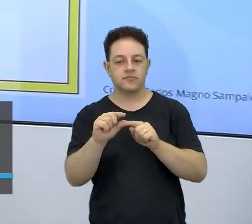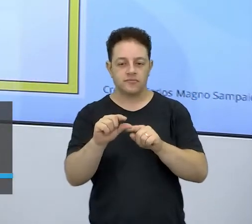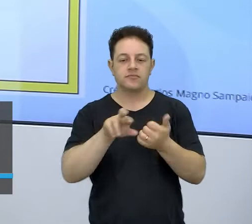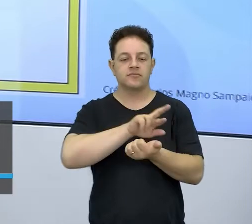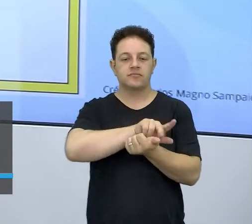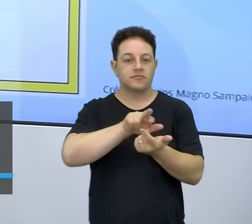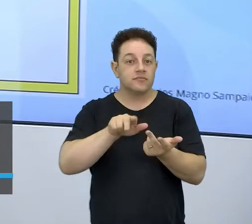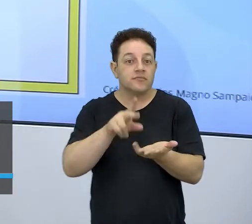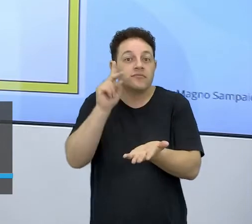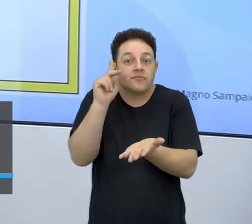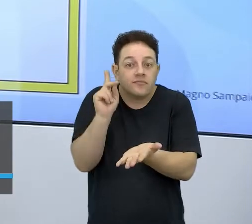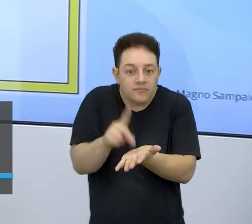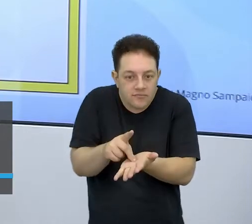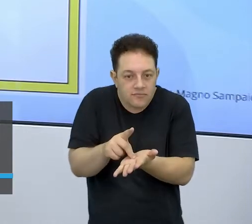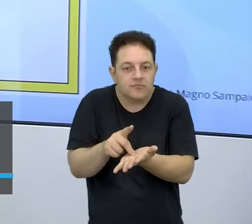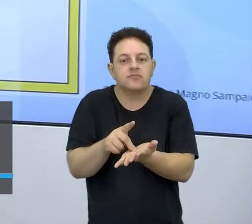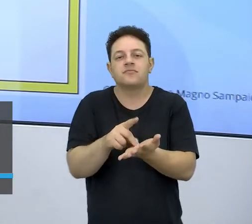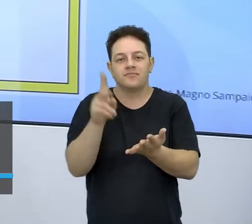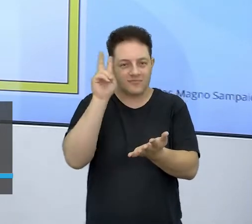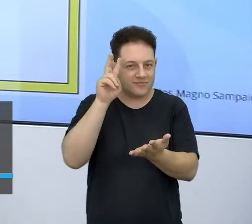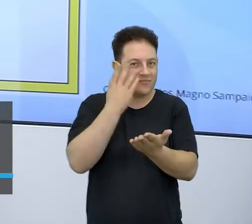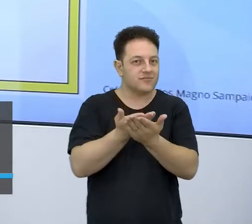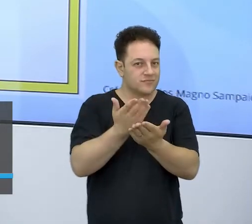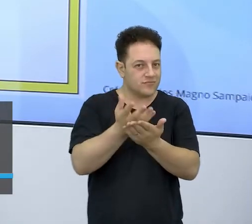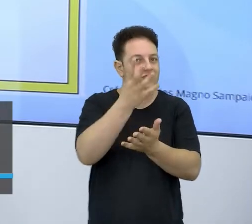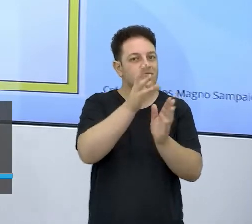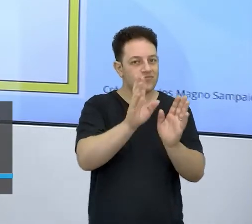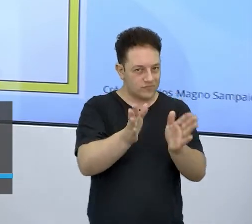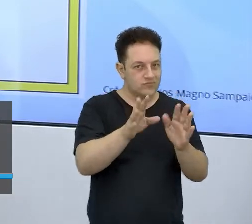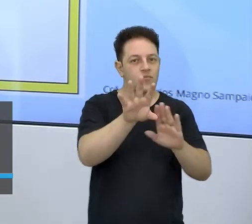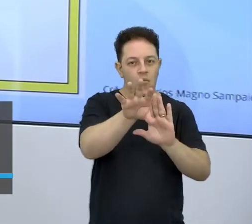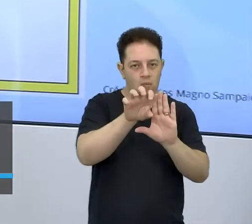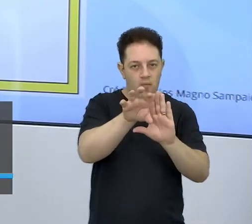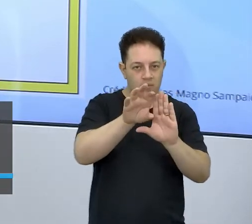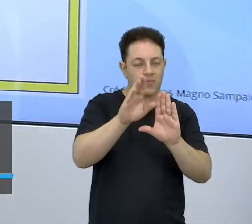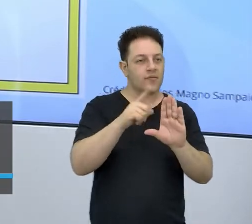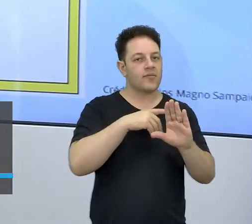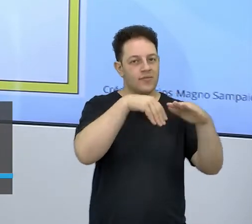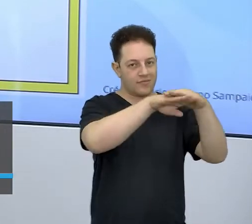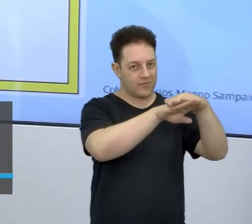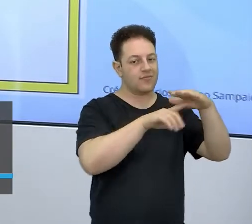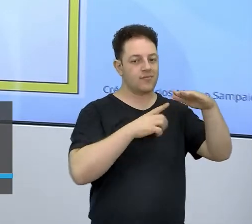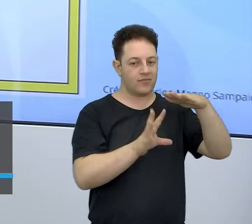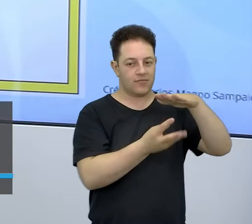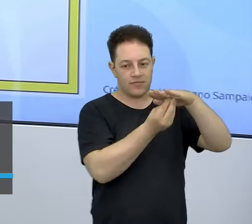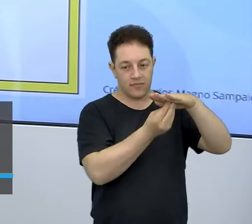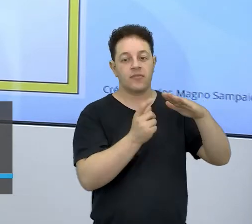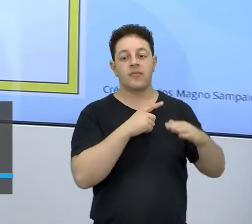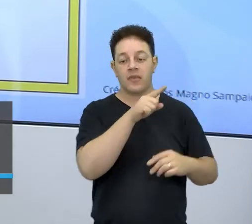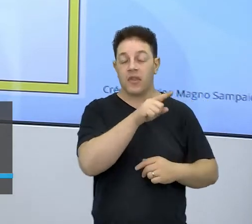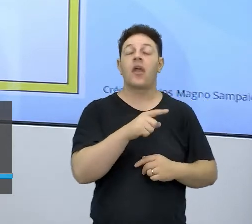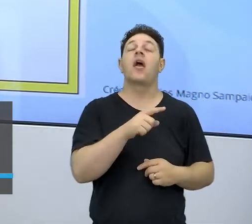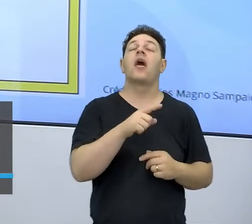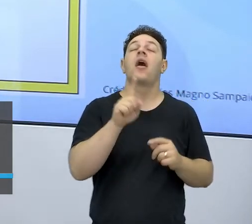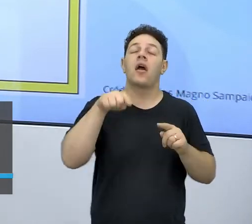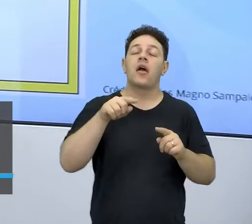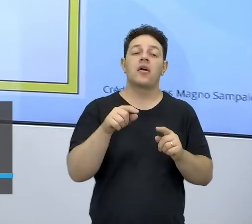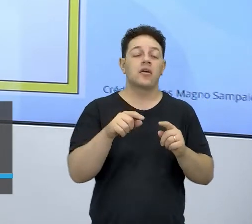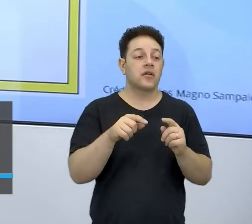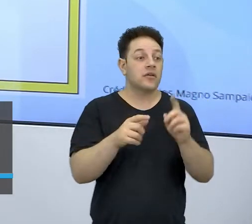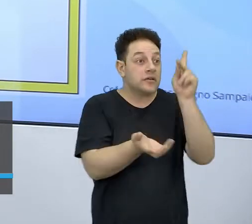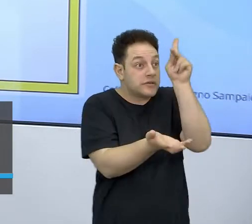coisas reais. Tem uma aula gravada aí a respeito disso, a redução de coisas reais